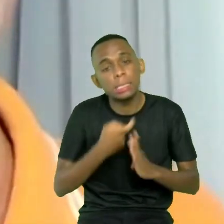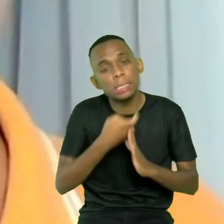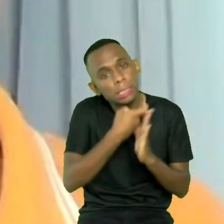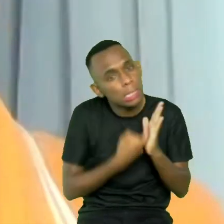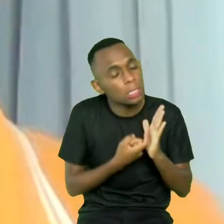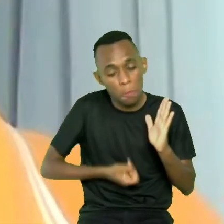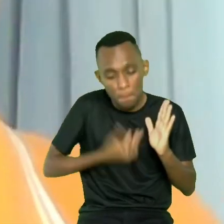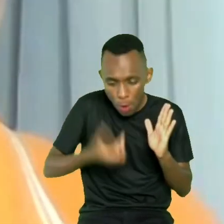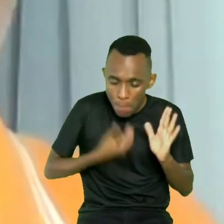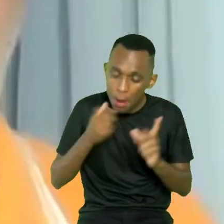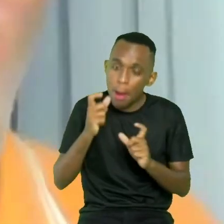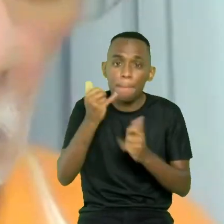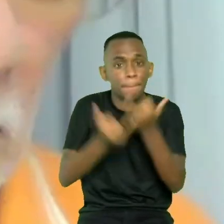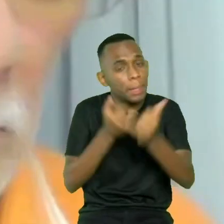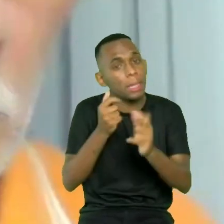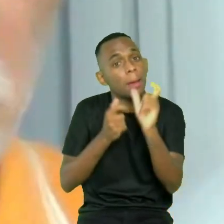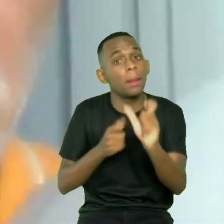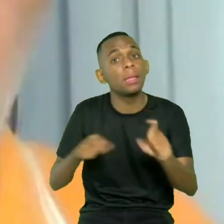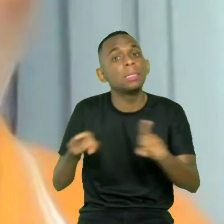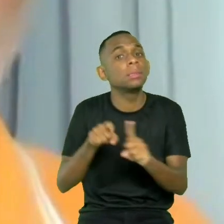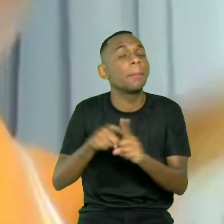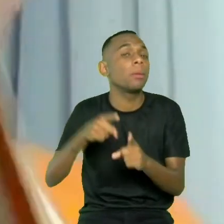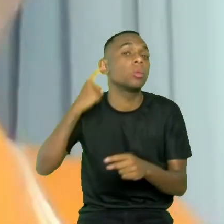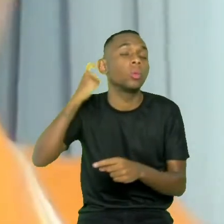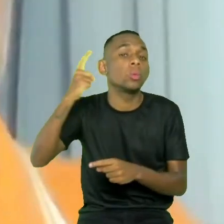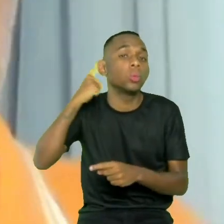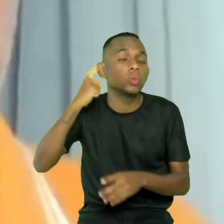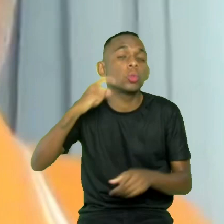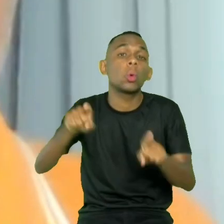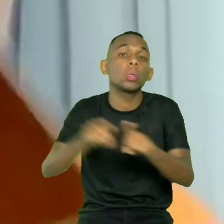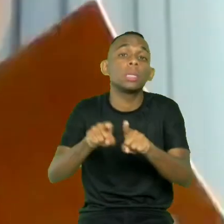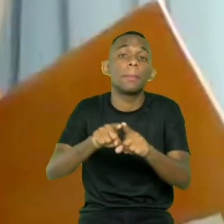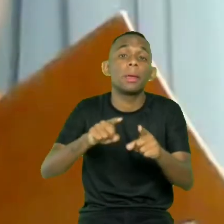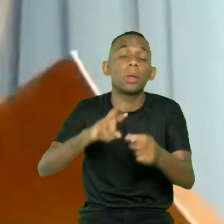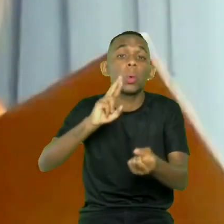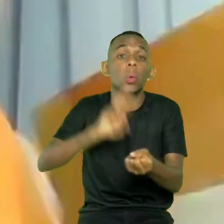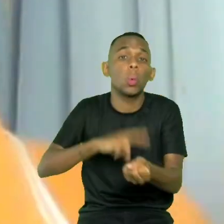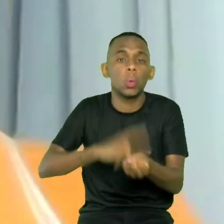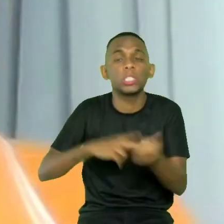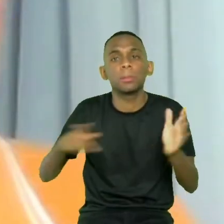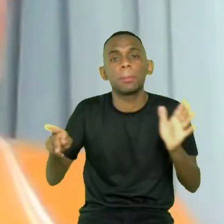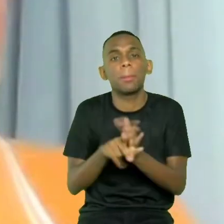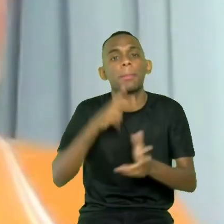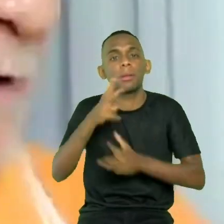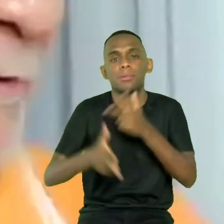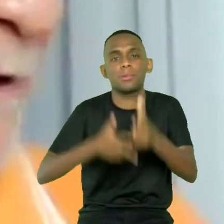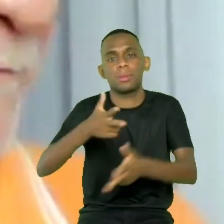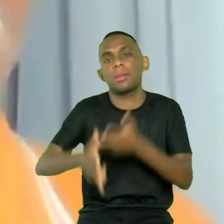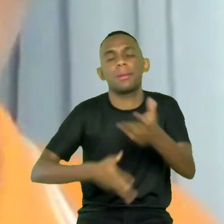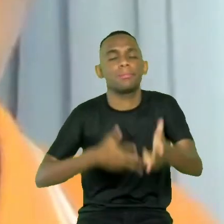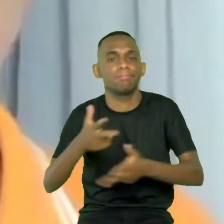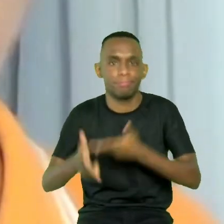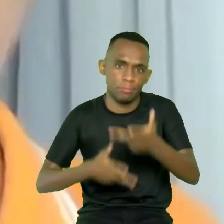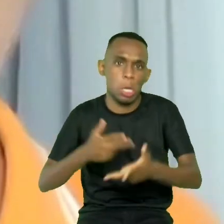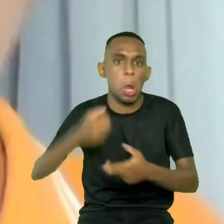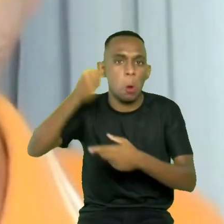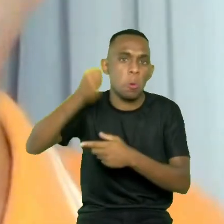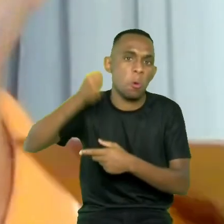mais ainda com o som e o ritmo, o som que o trem de ferro faz, né? O nosso trem mineiro aqui